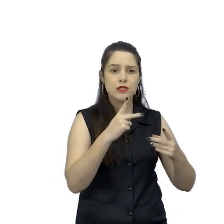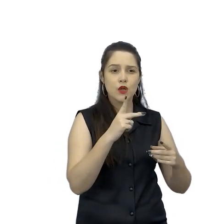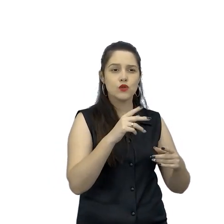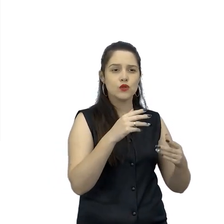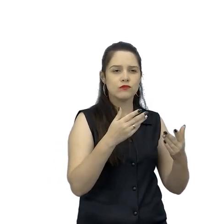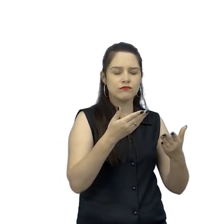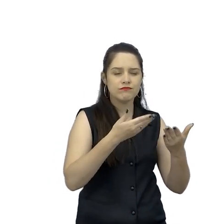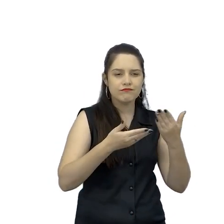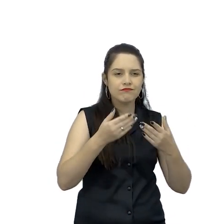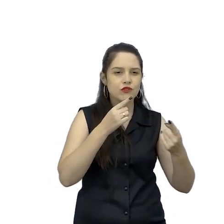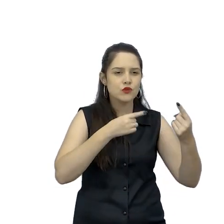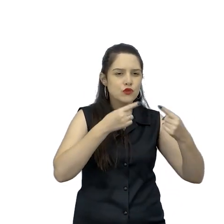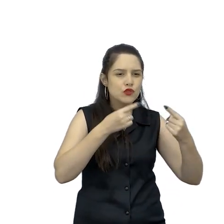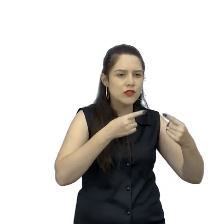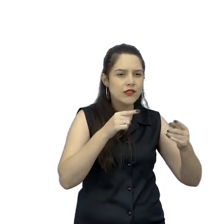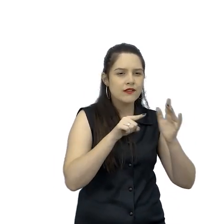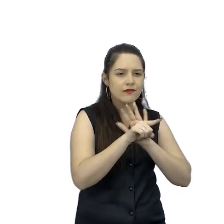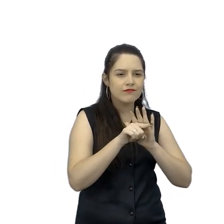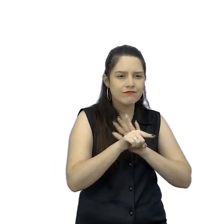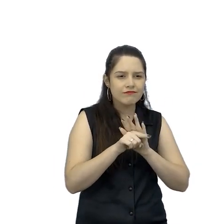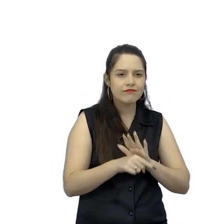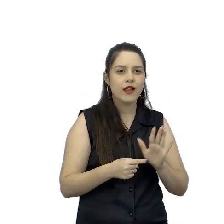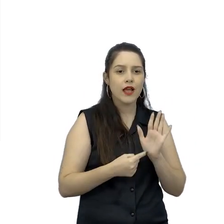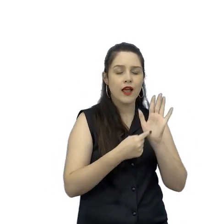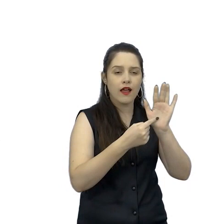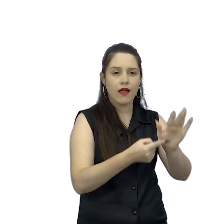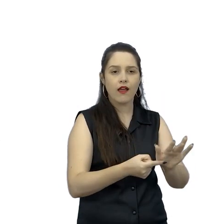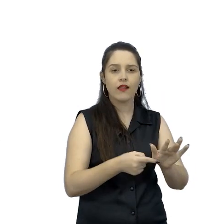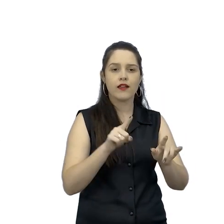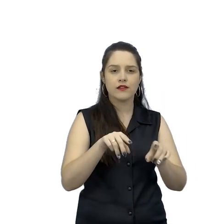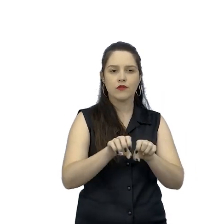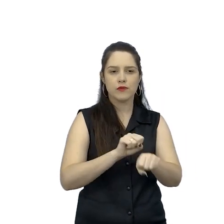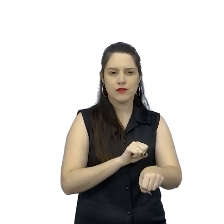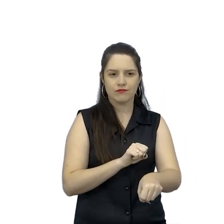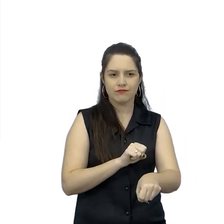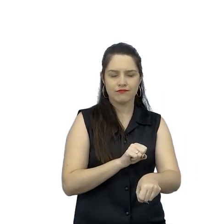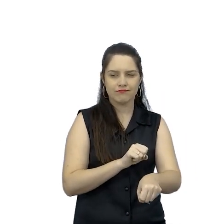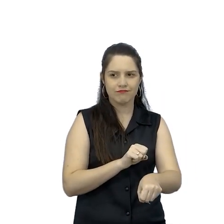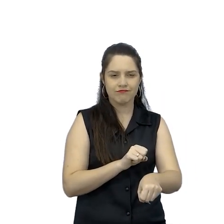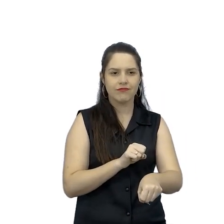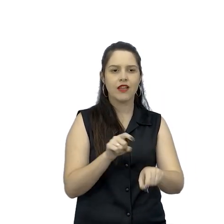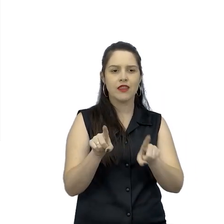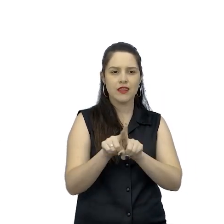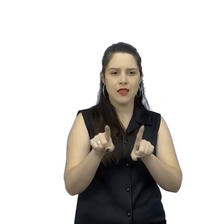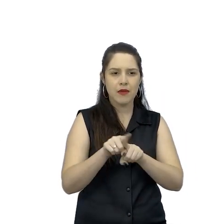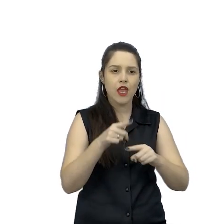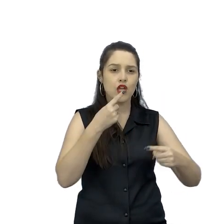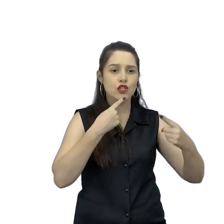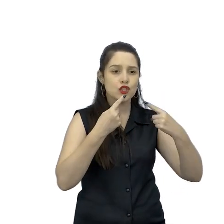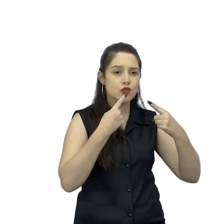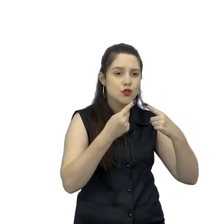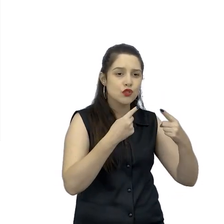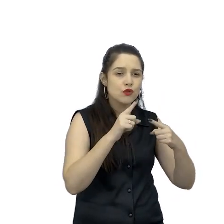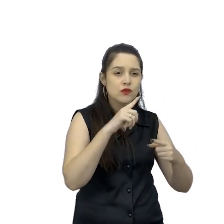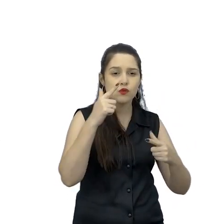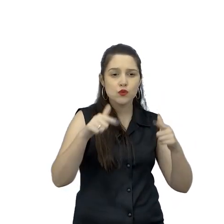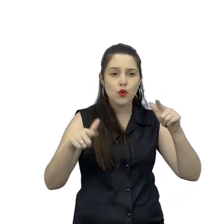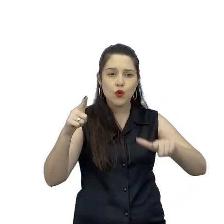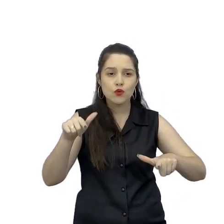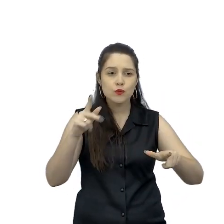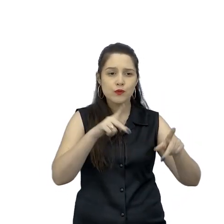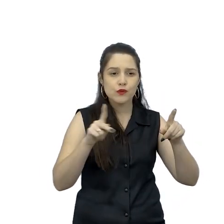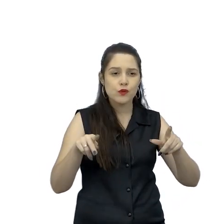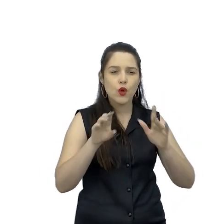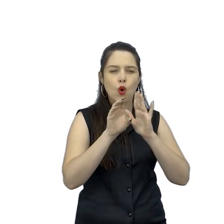discutir sugestões apresentadas nessa formação. Também discutir com os demais professores